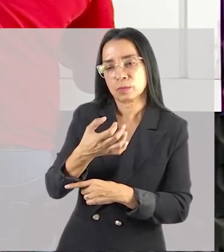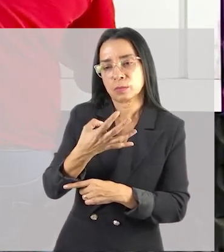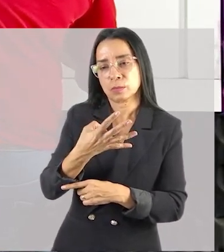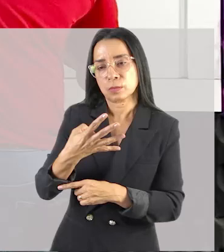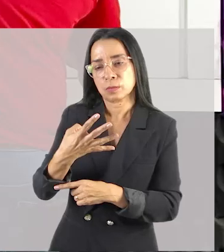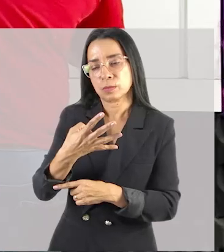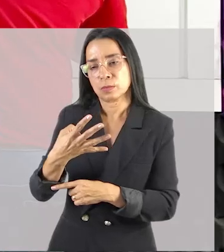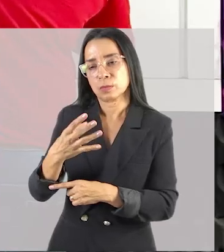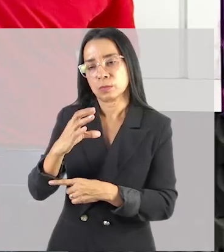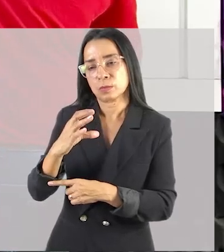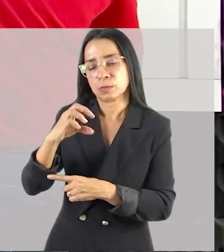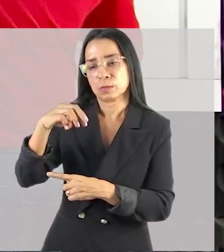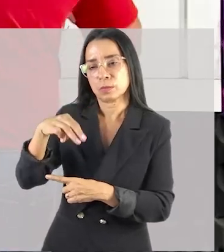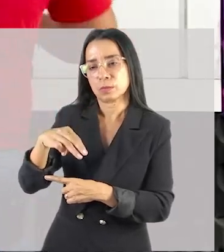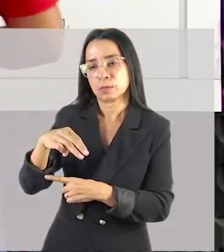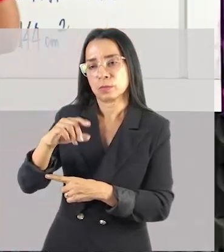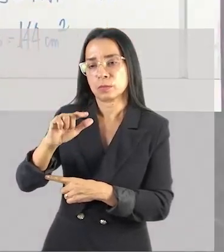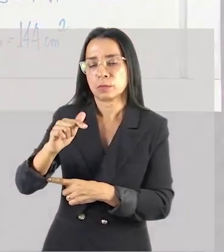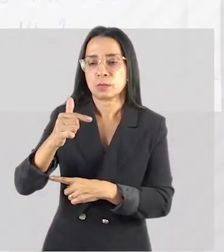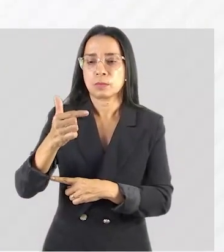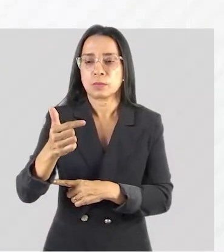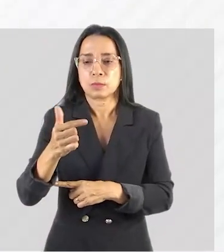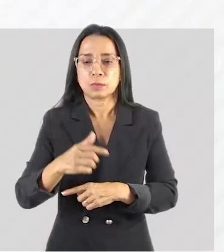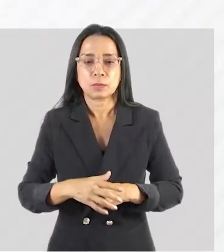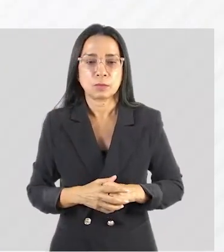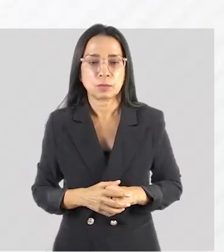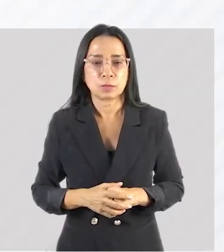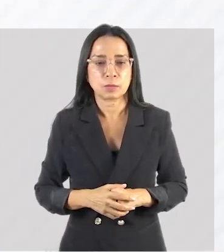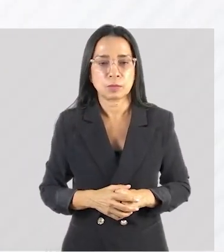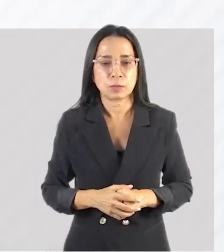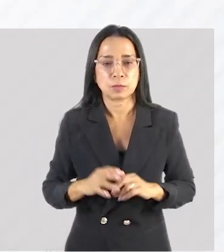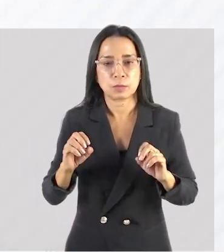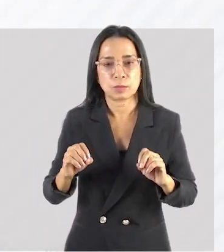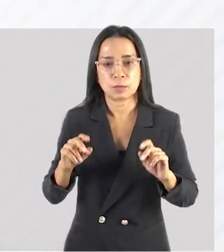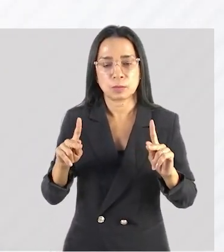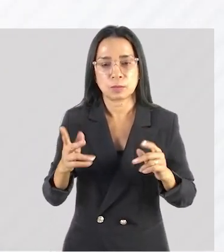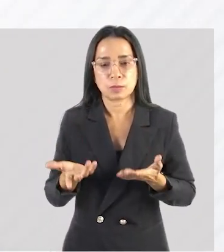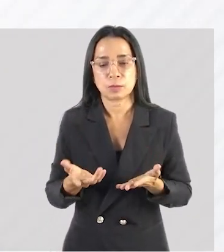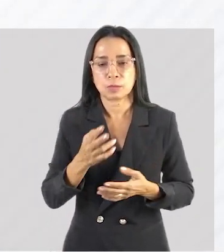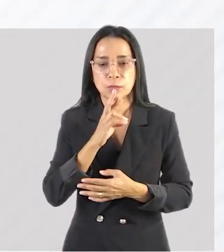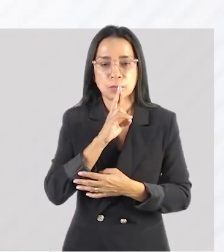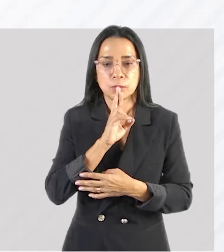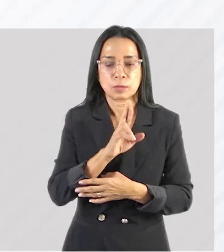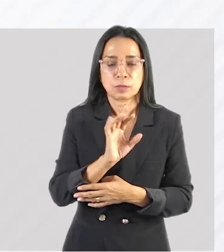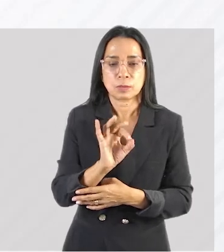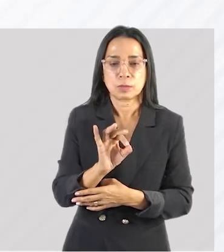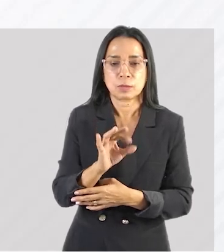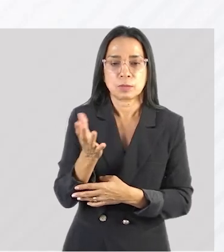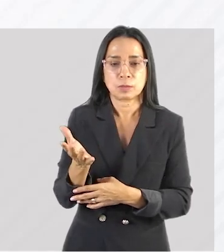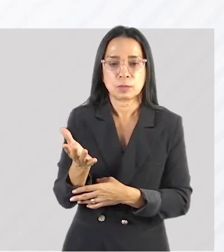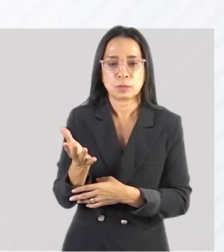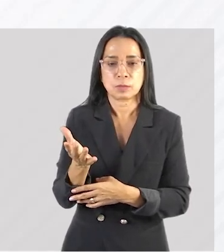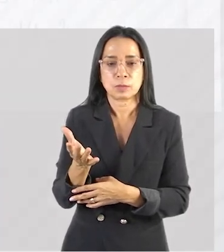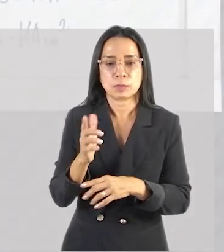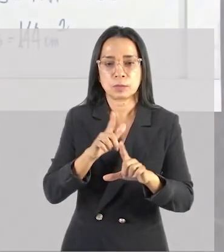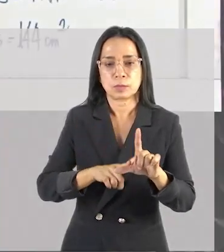144 centímetros quadrados. Beleza, turminha? E a resposta correta aí